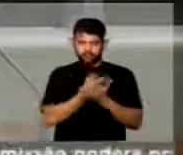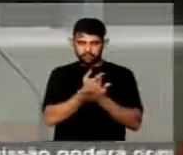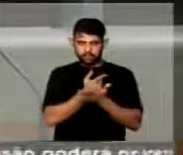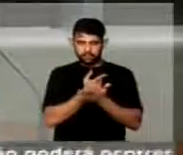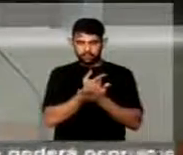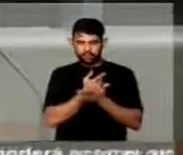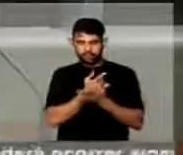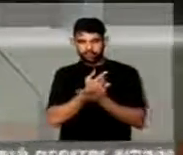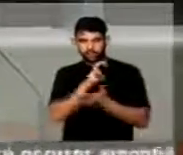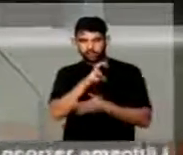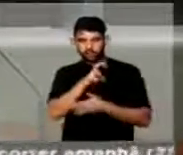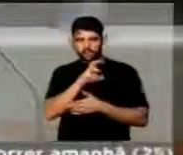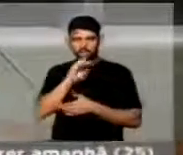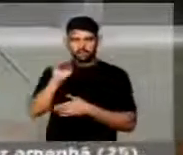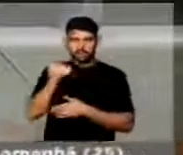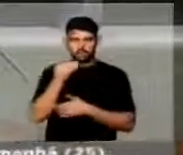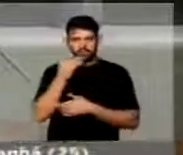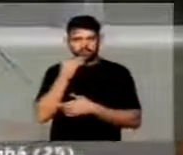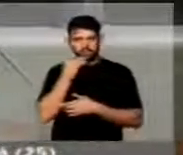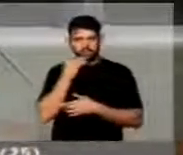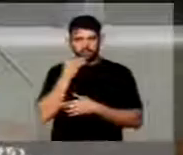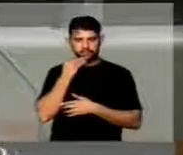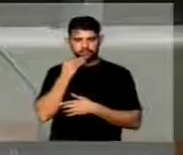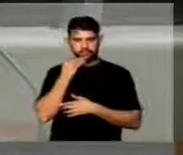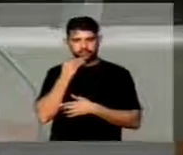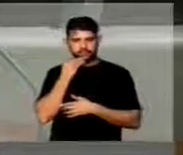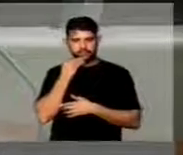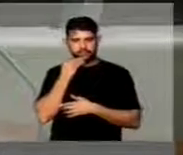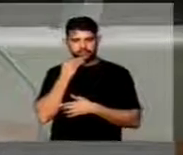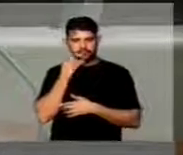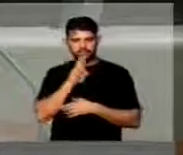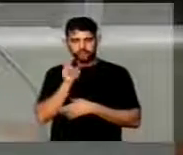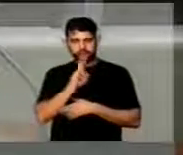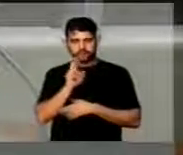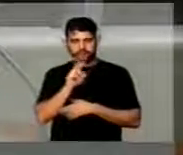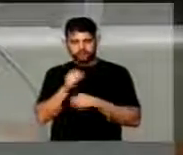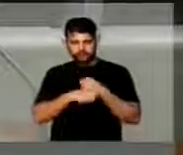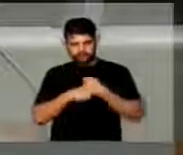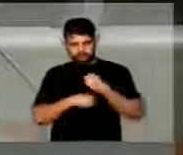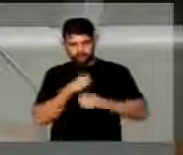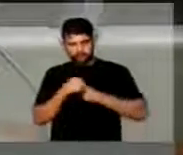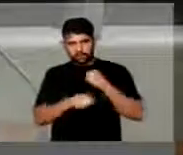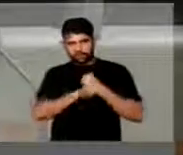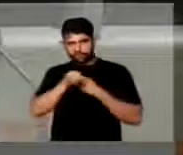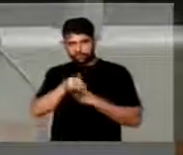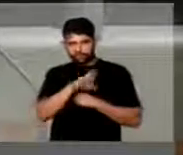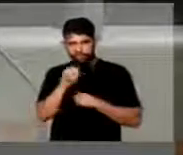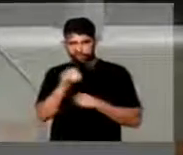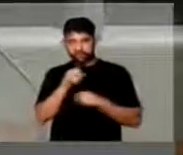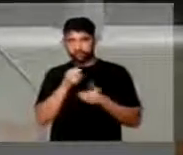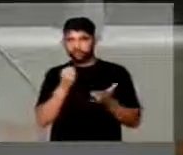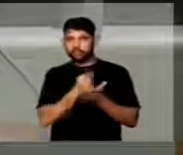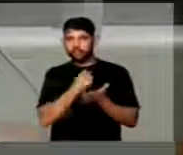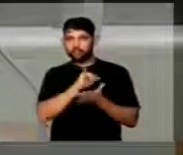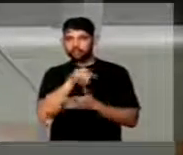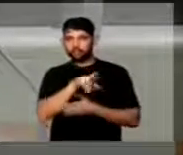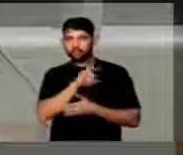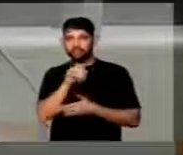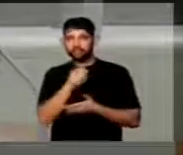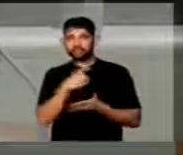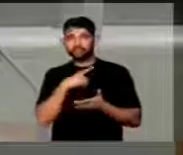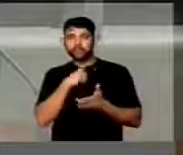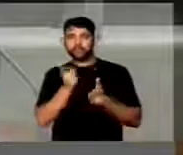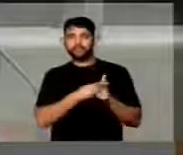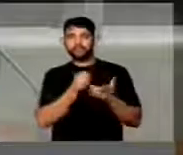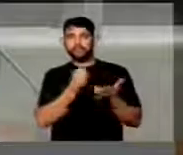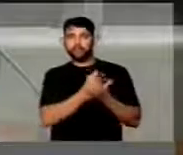pagamos 500 bilhões de reais esse ano de juros apenas. No